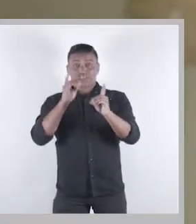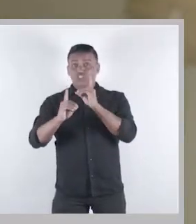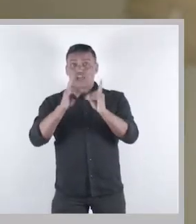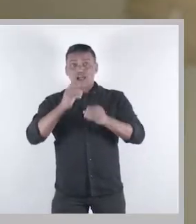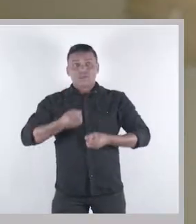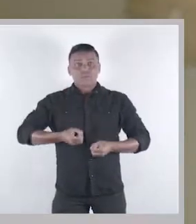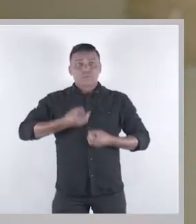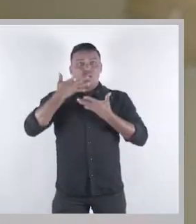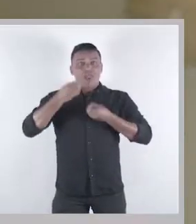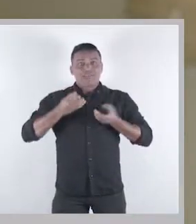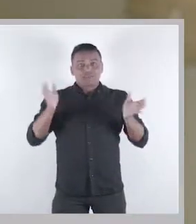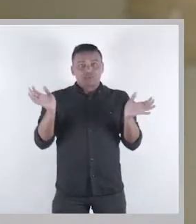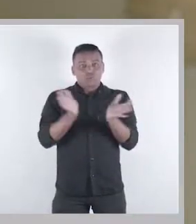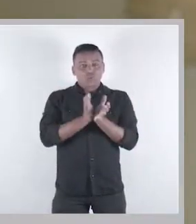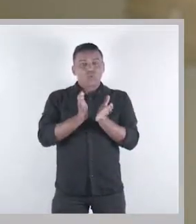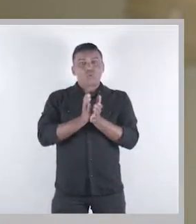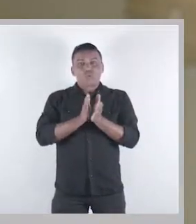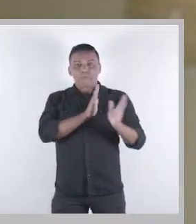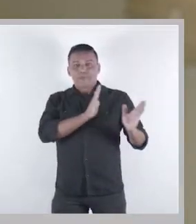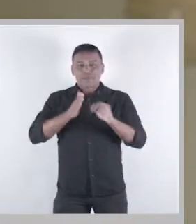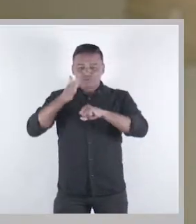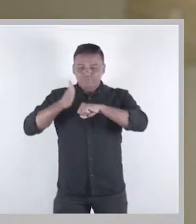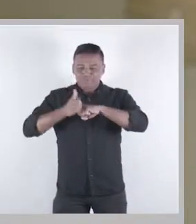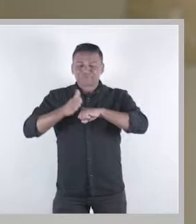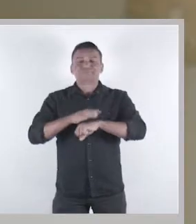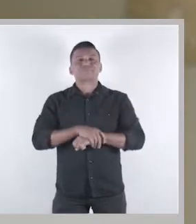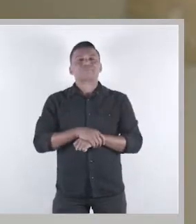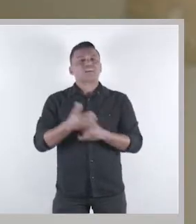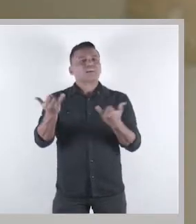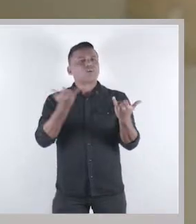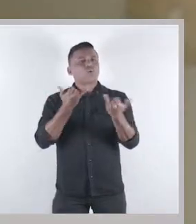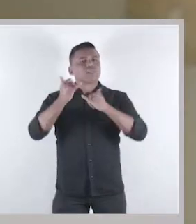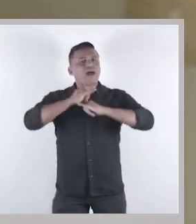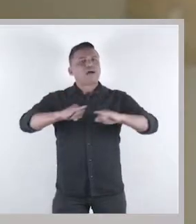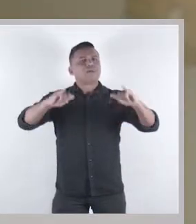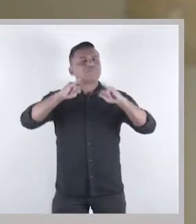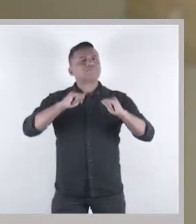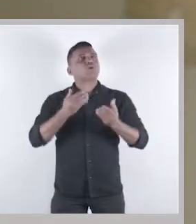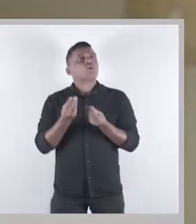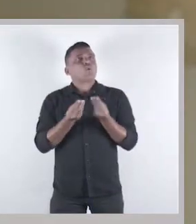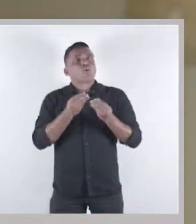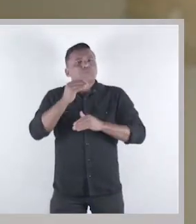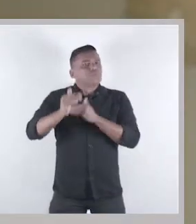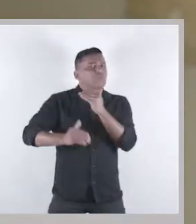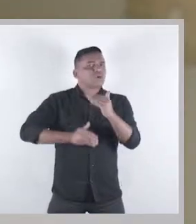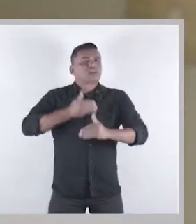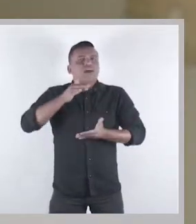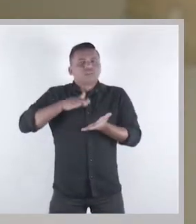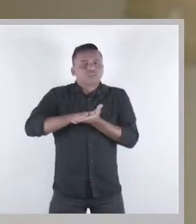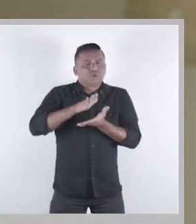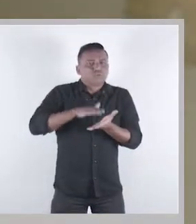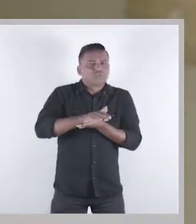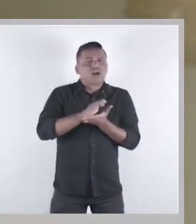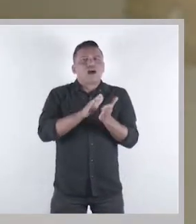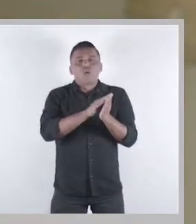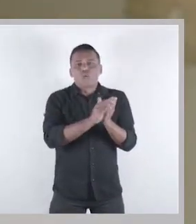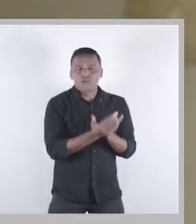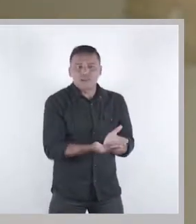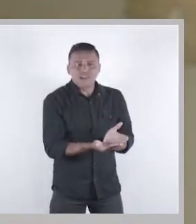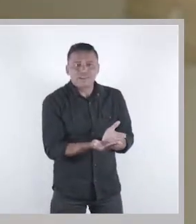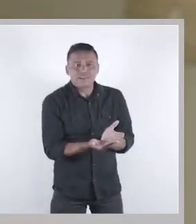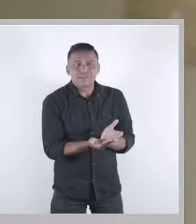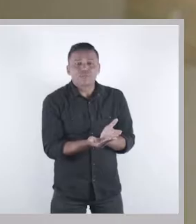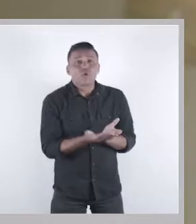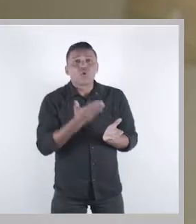você nos Contasse Como foi esse processo de produção o livro né quais os poetas que você convidou para participar